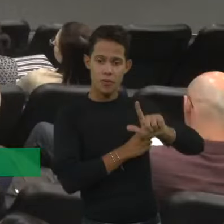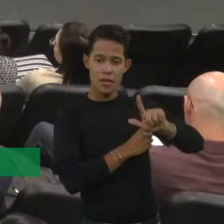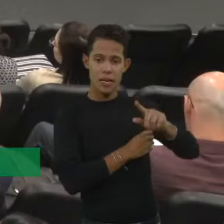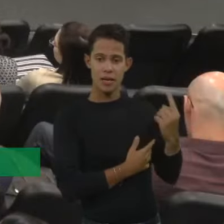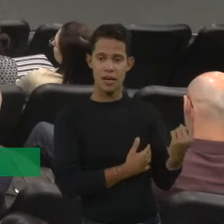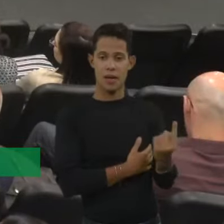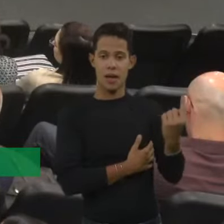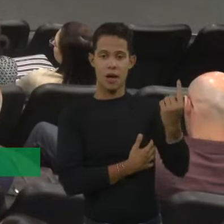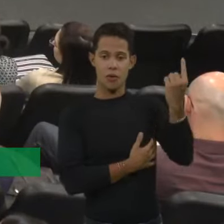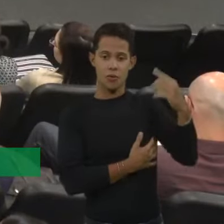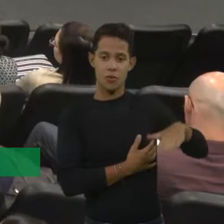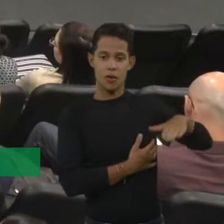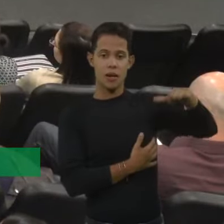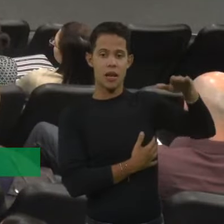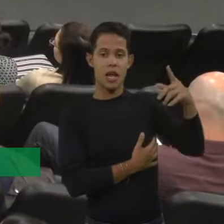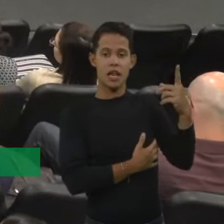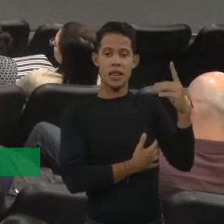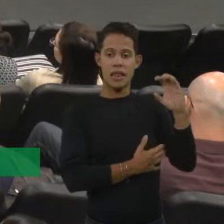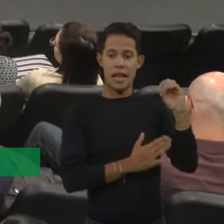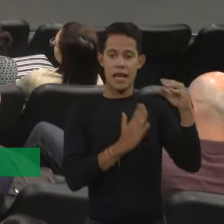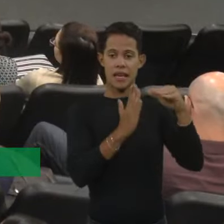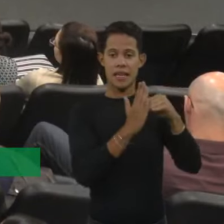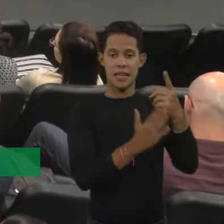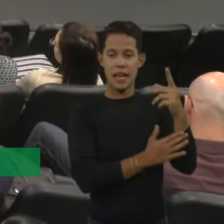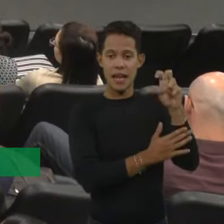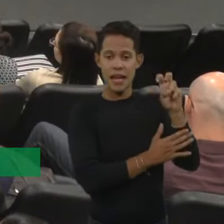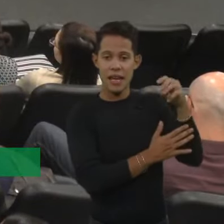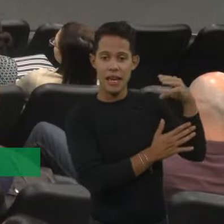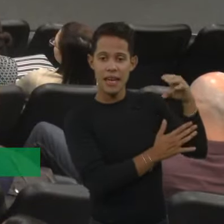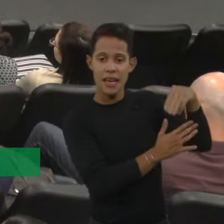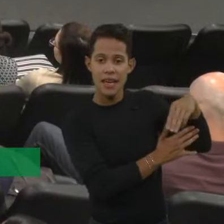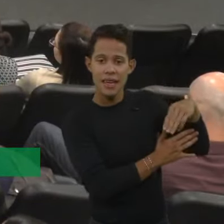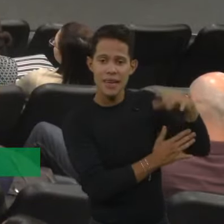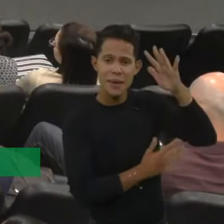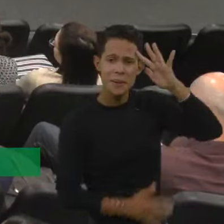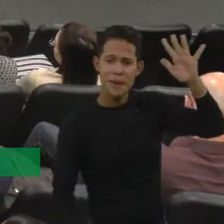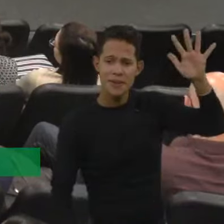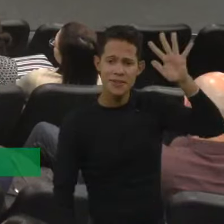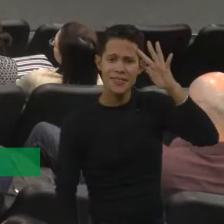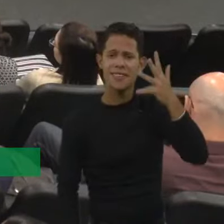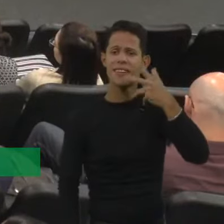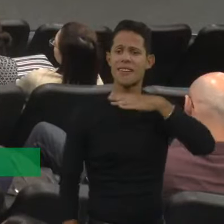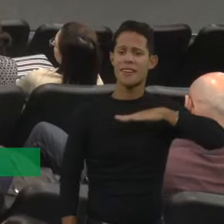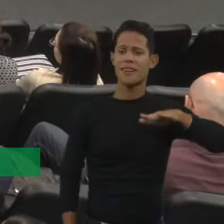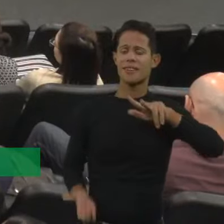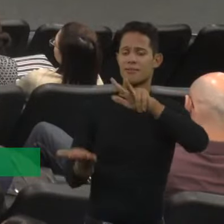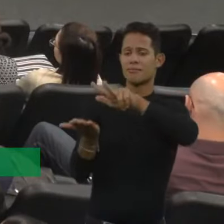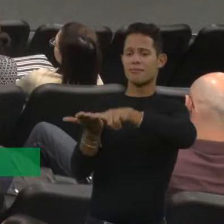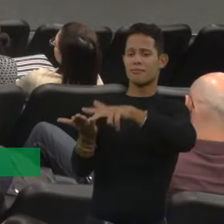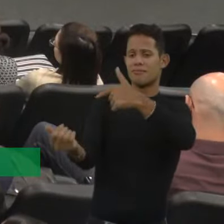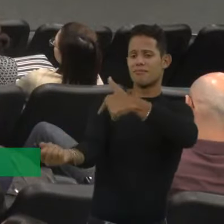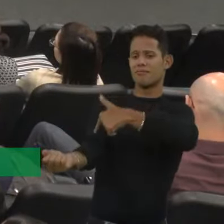3, 4 anos. Vocês imaginam essa criança internada com todas essas intercorrências.